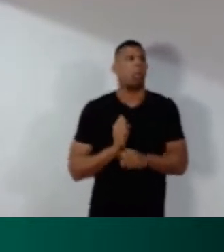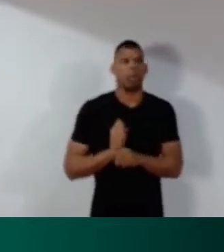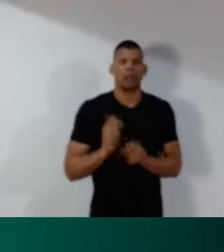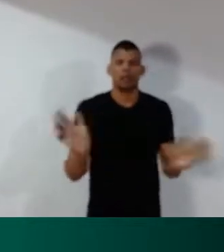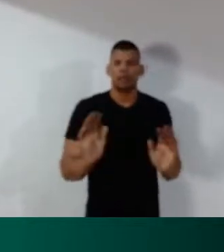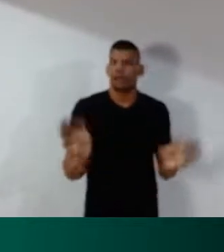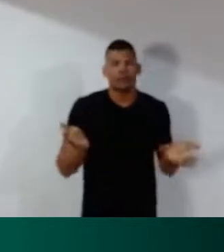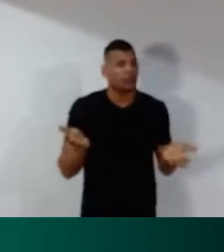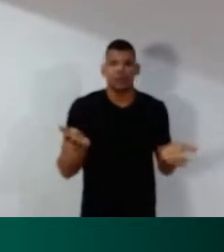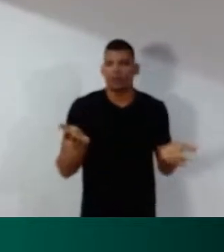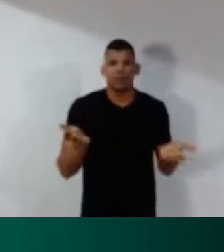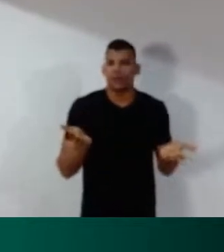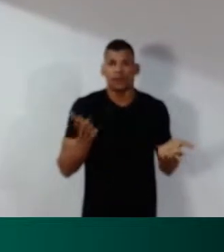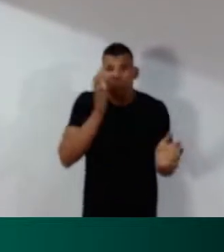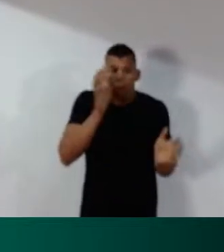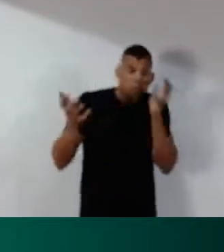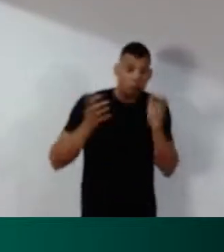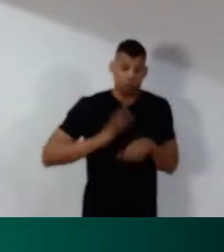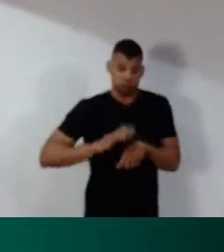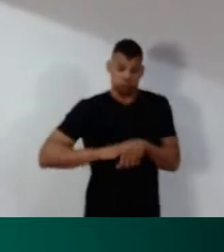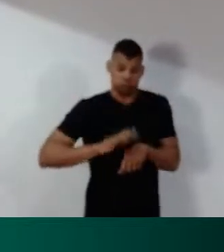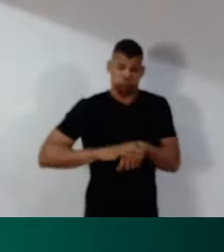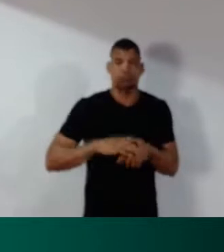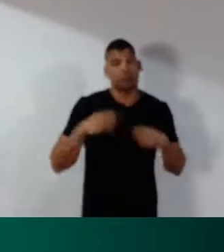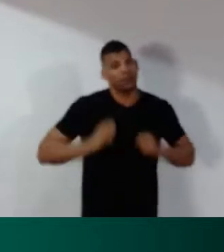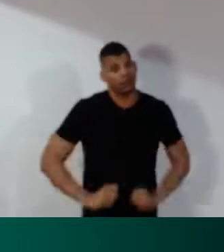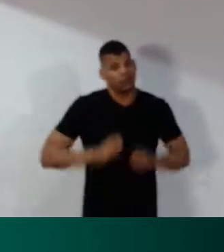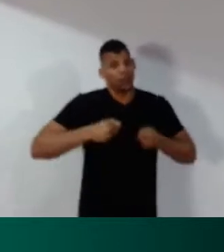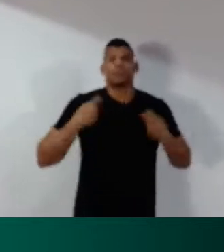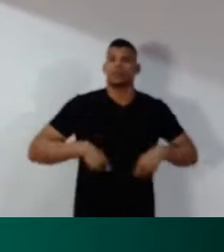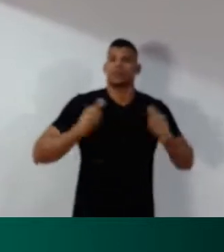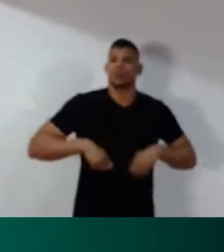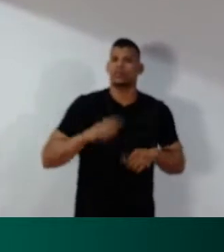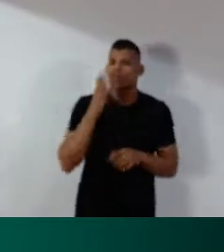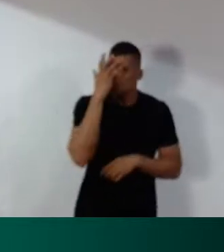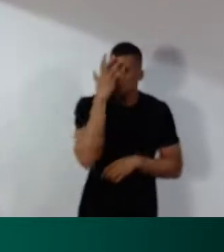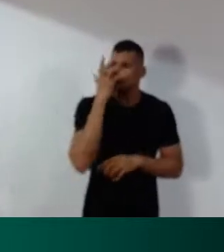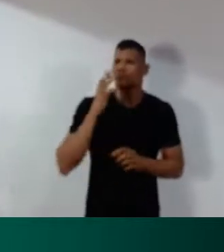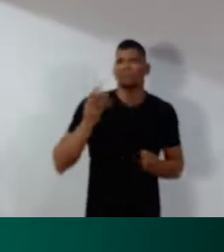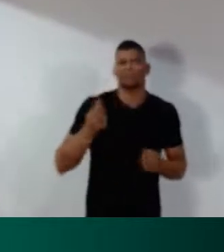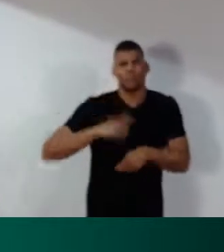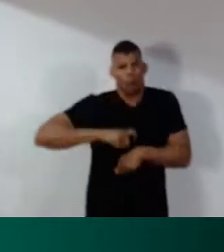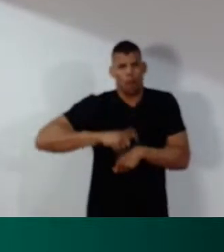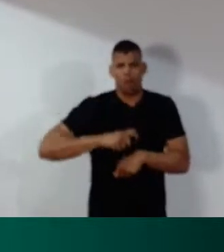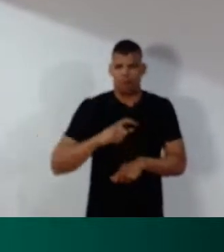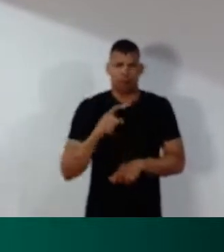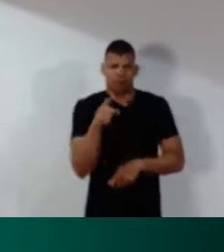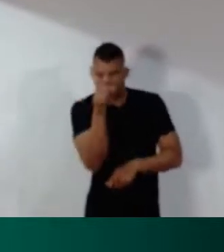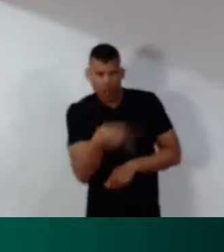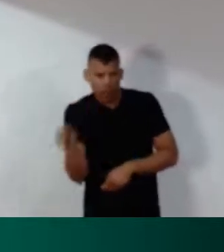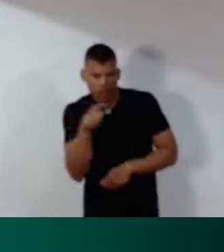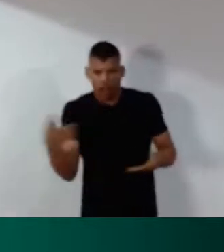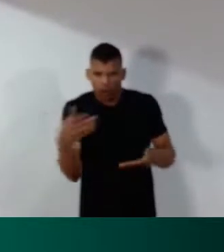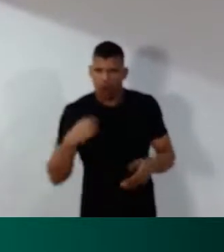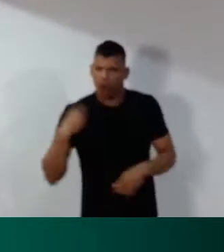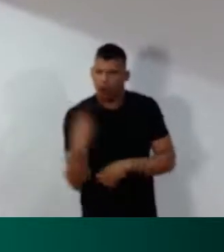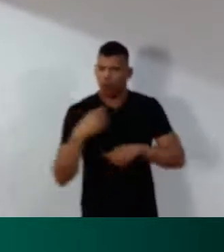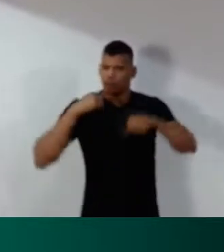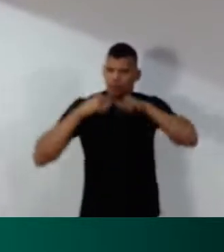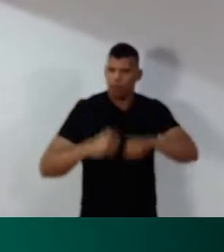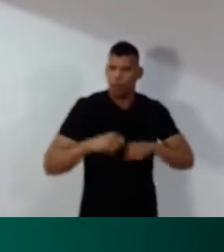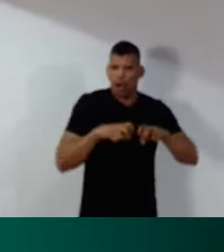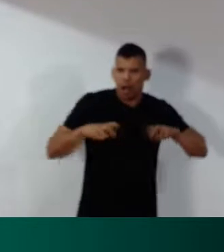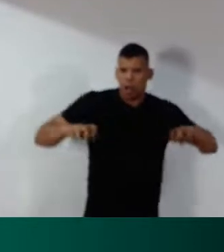do jeito que tá não anda a verdade é essa Eu acho que esses momentos de debate discussão